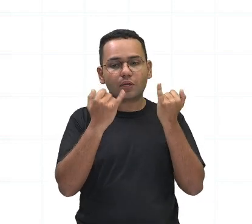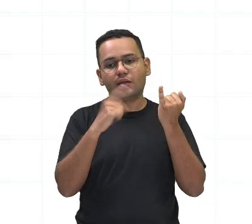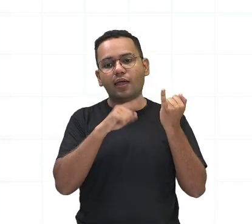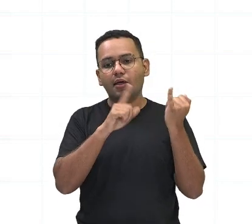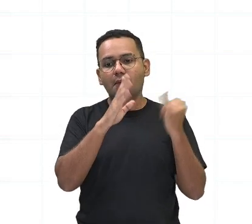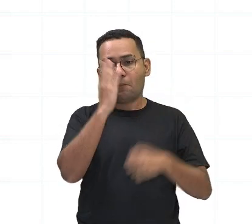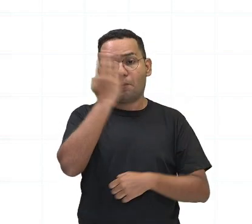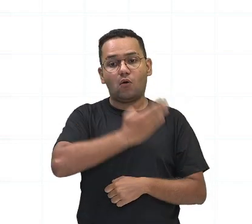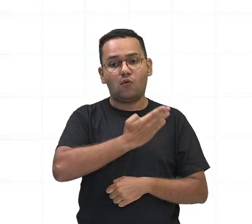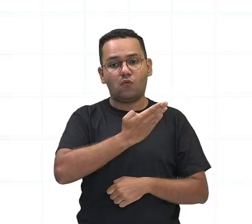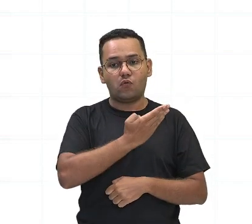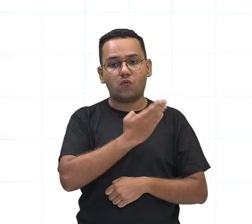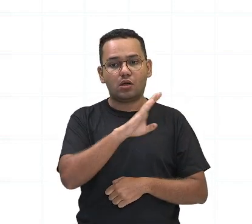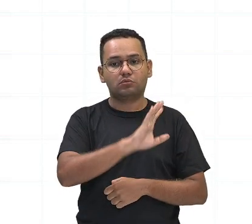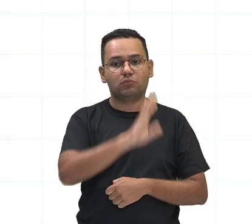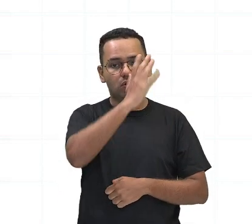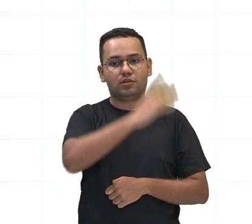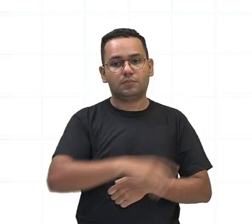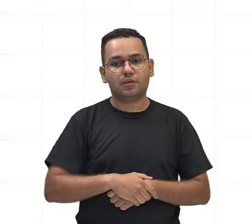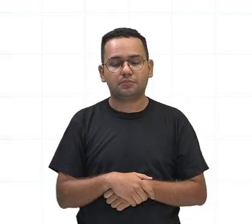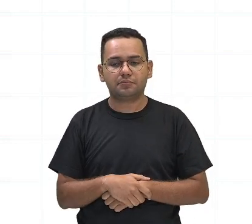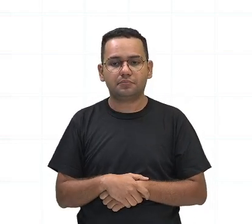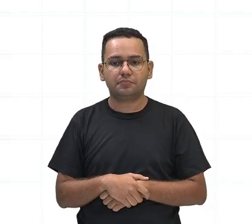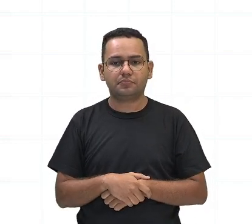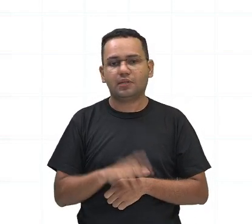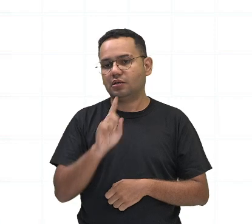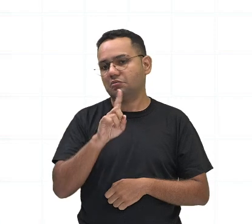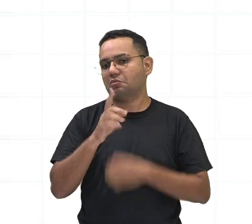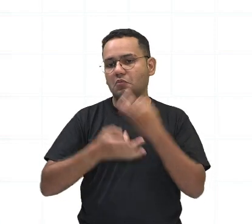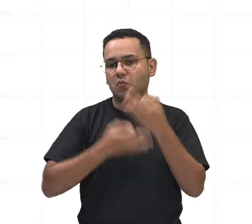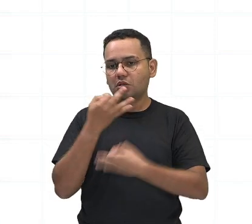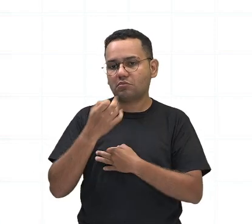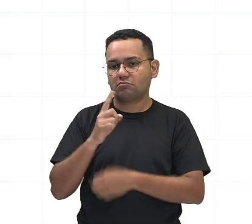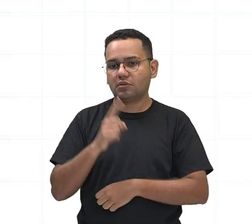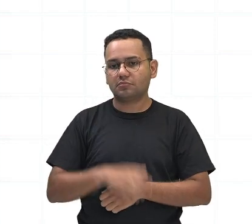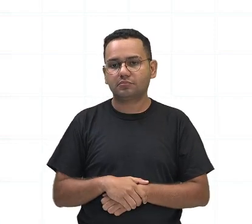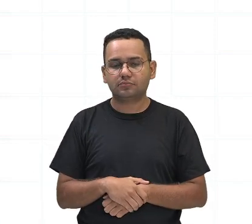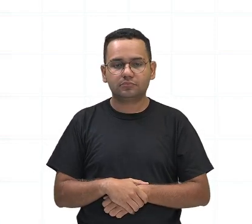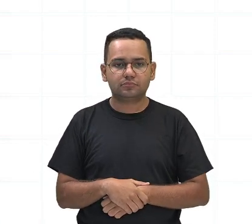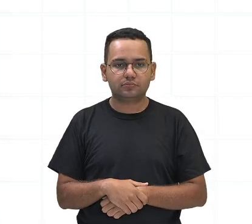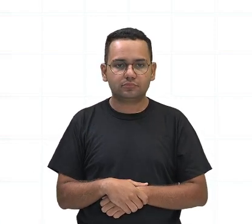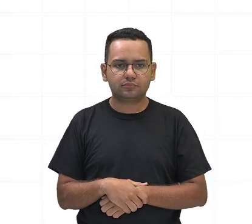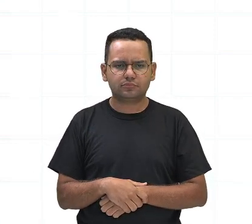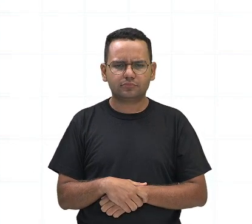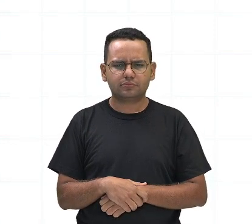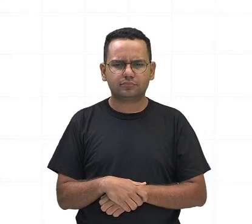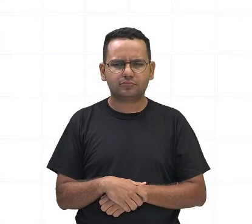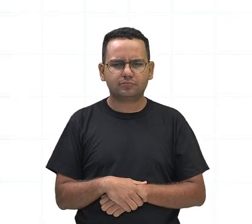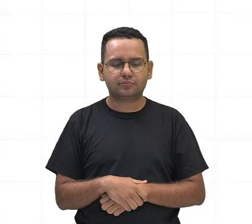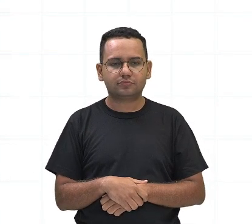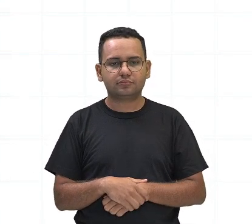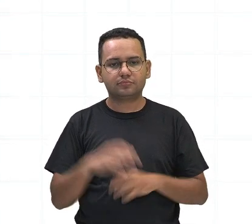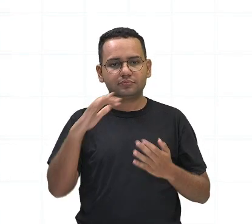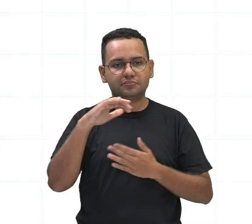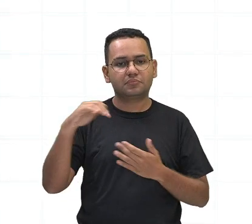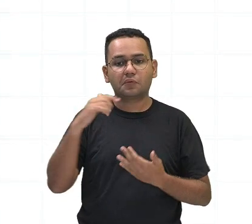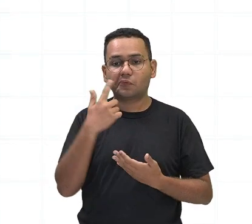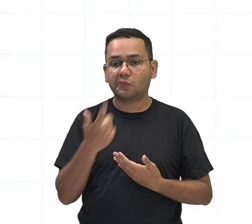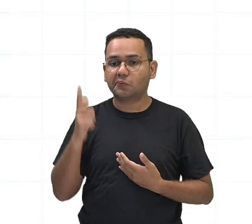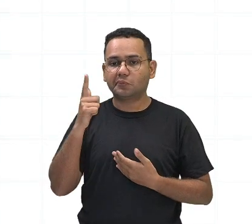fato presente nessa situação e não uma opinião. Certo, pessoal? Nós vamos ver outro exemplo agora. Olha